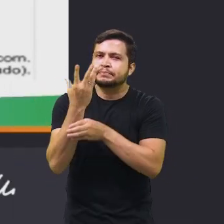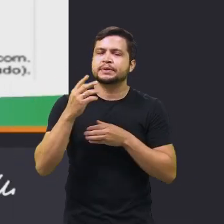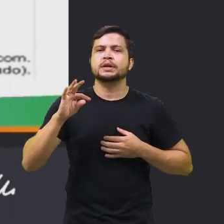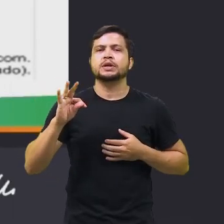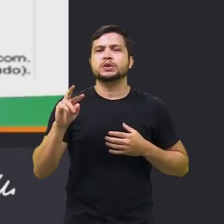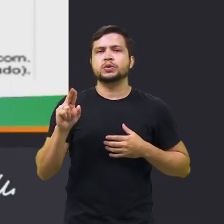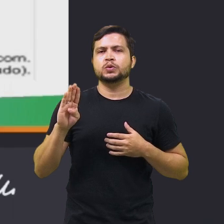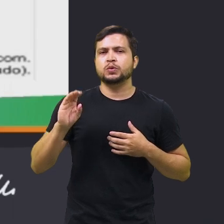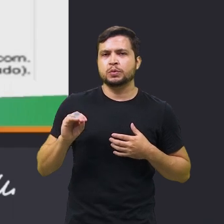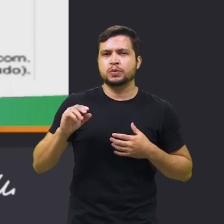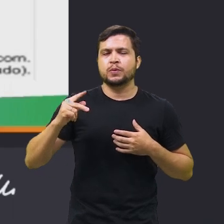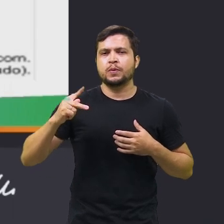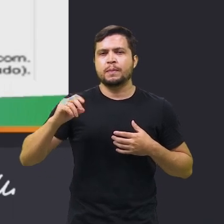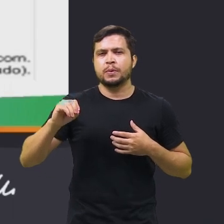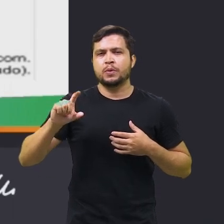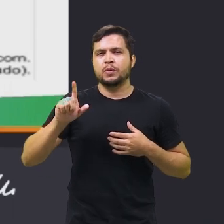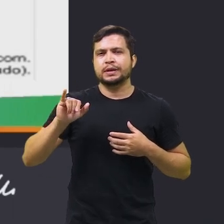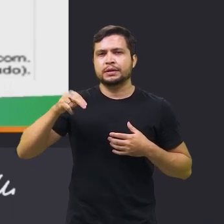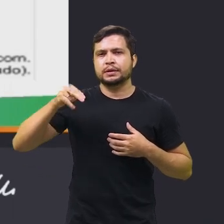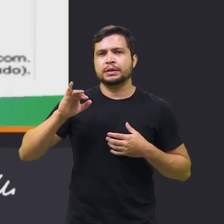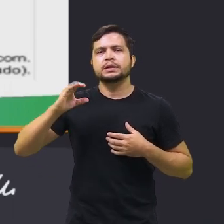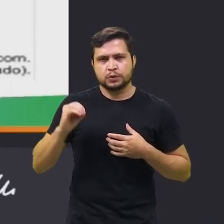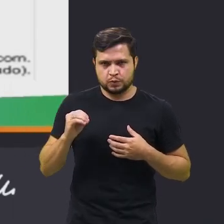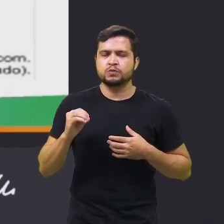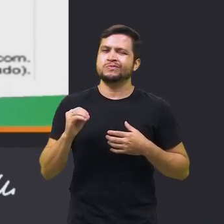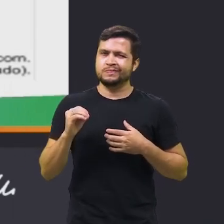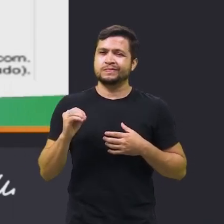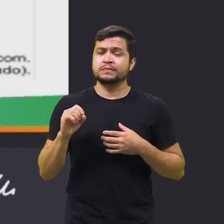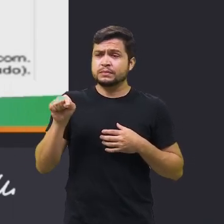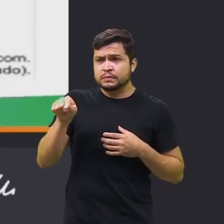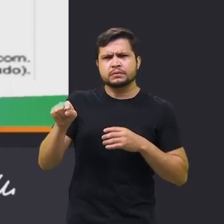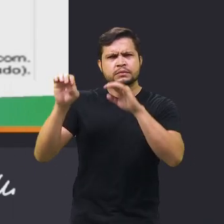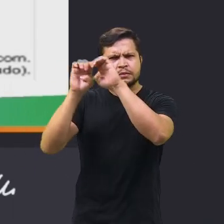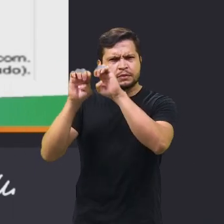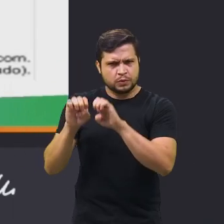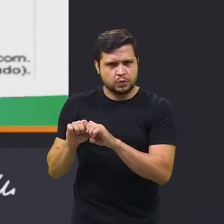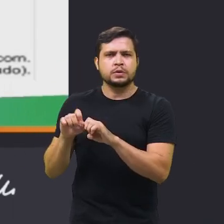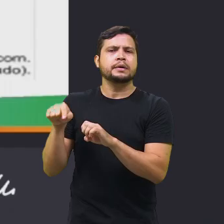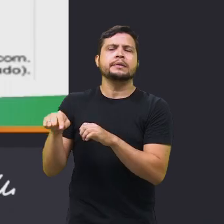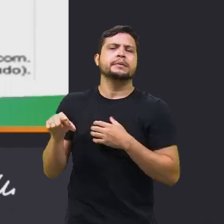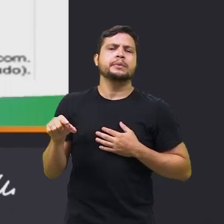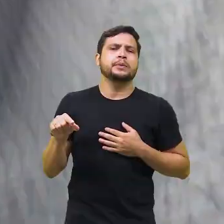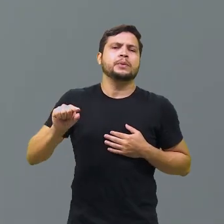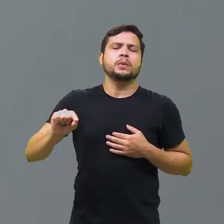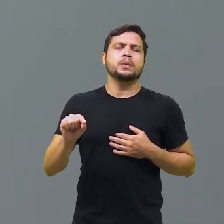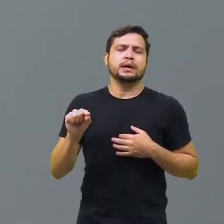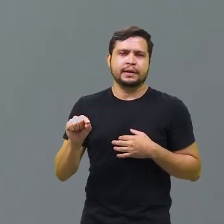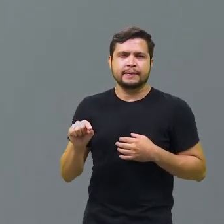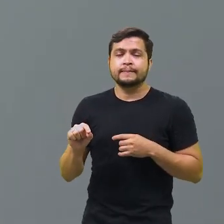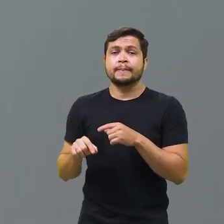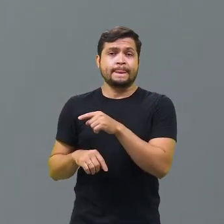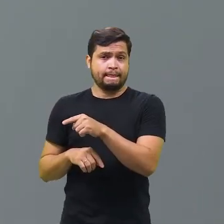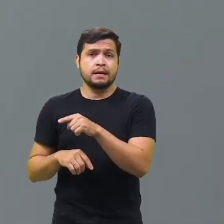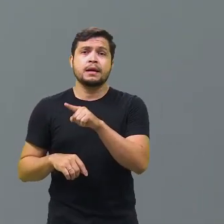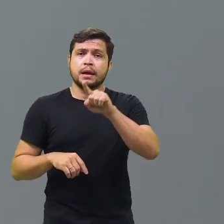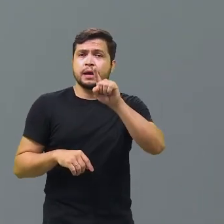tubo polínico surge aqui nas gimnospermas e ele é uma estrutura, como eu falei lá na nossa aula, né, no andamento dessa